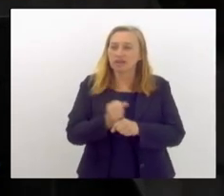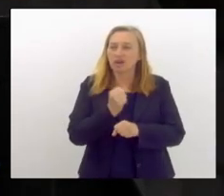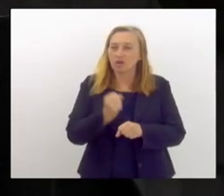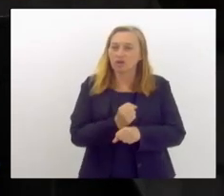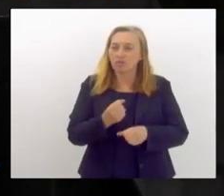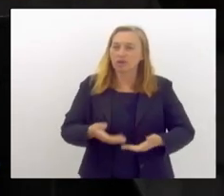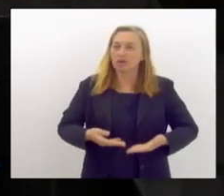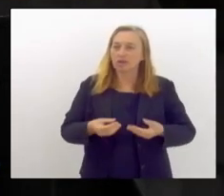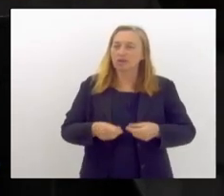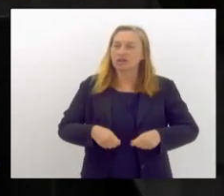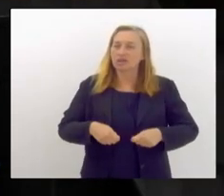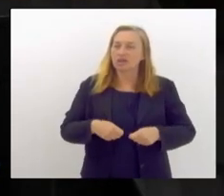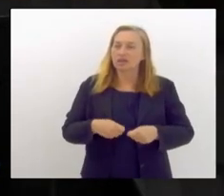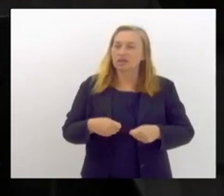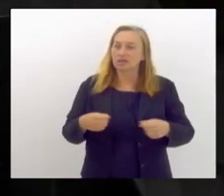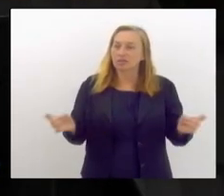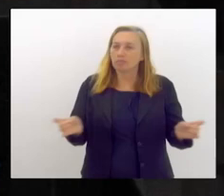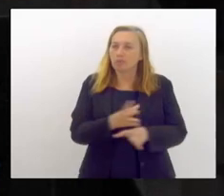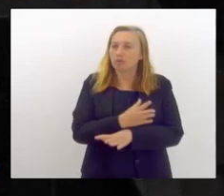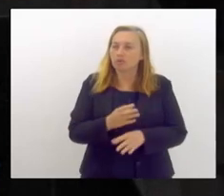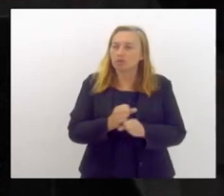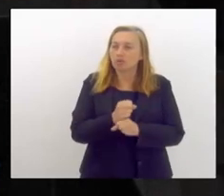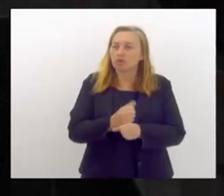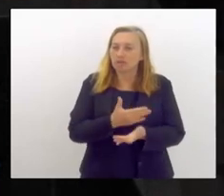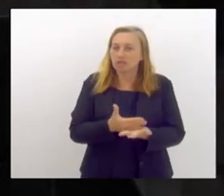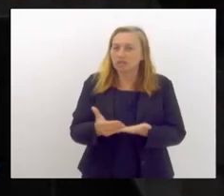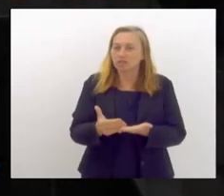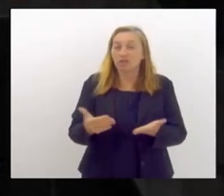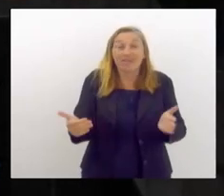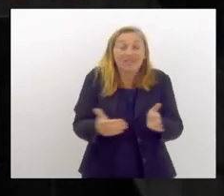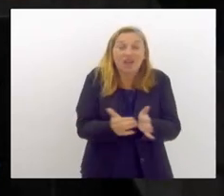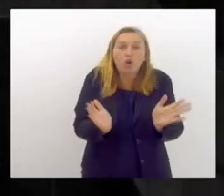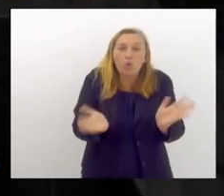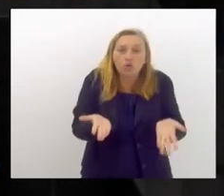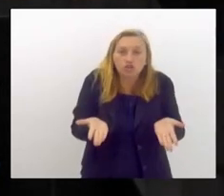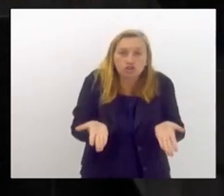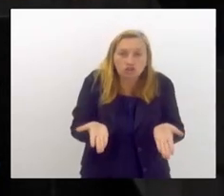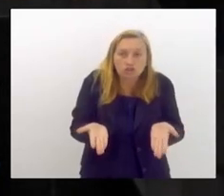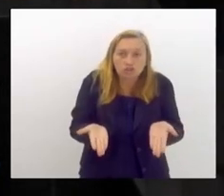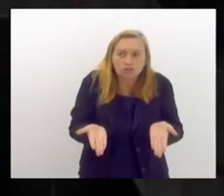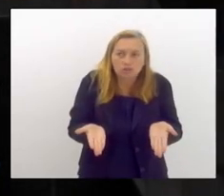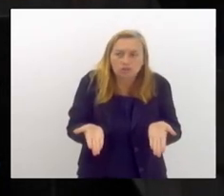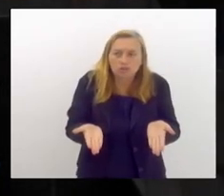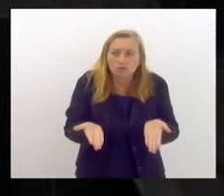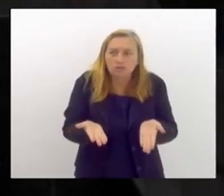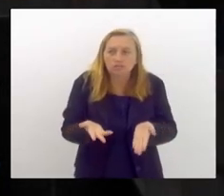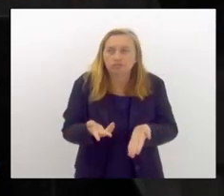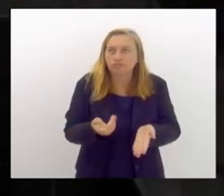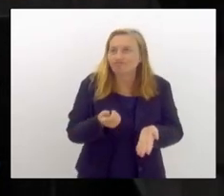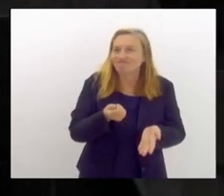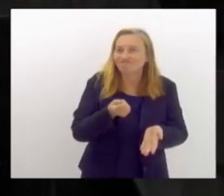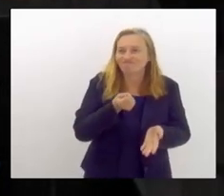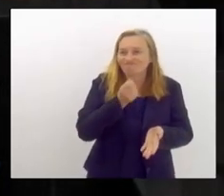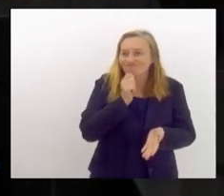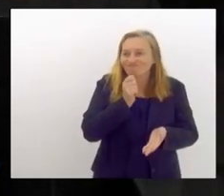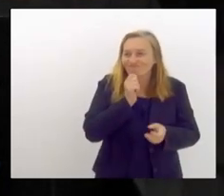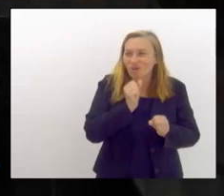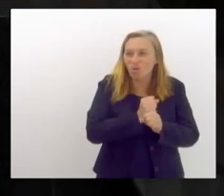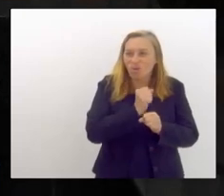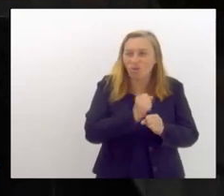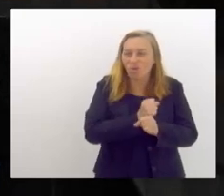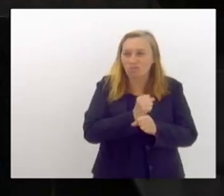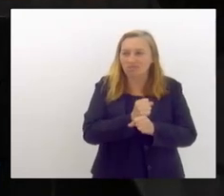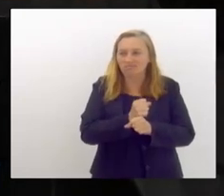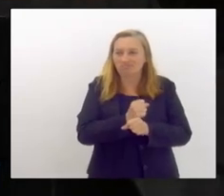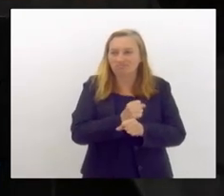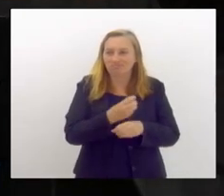naquele ano que ele entrou. E até hoje nenhuma obra foi entregue.